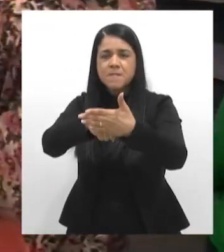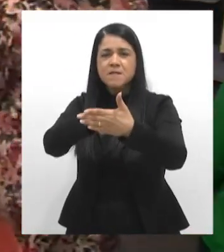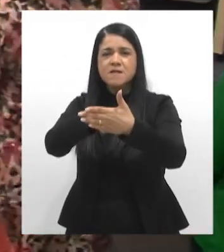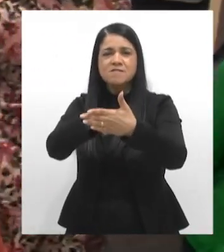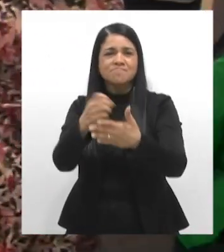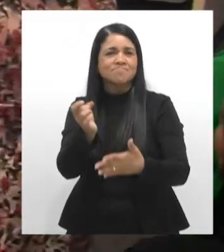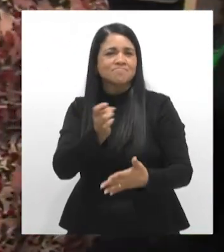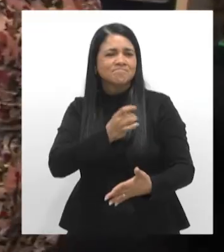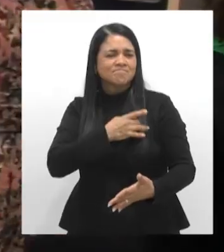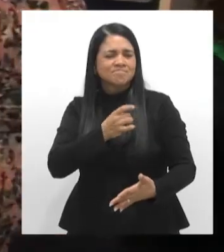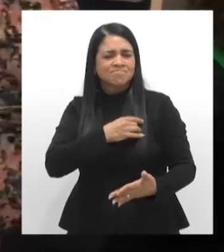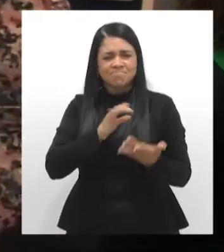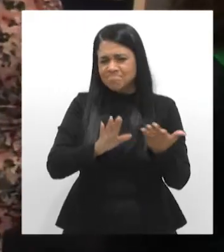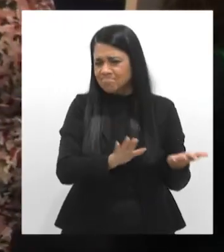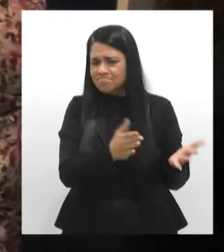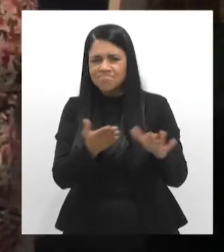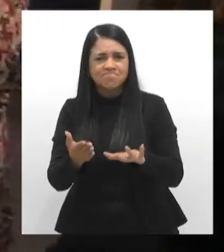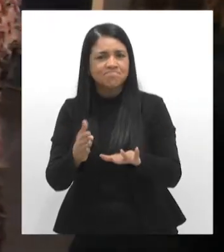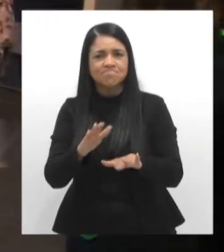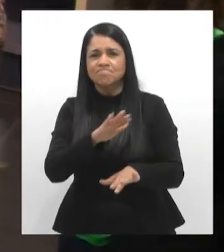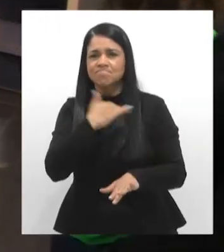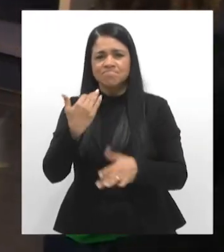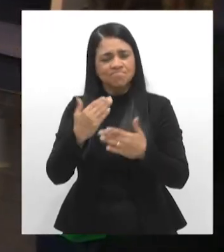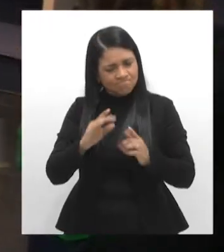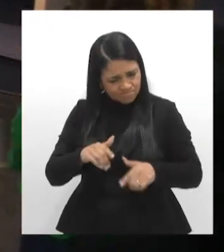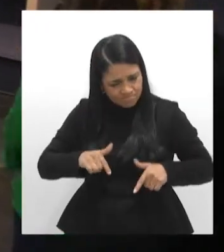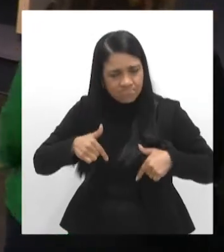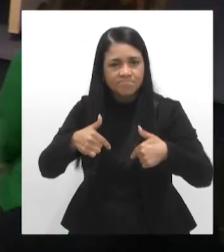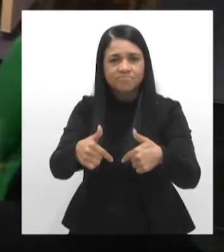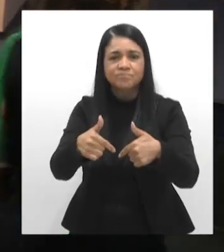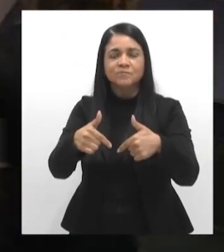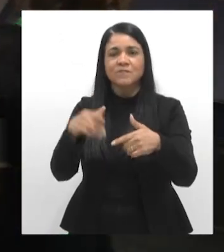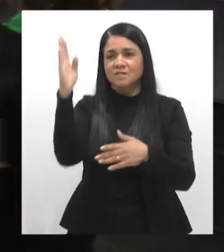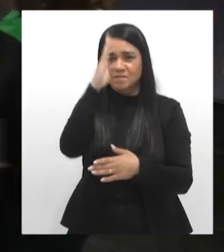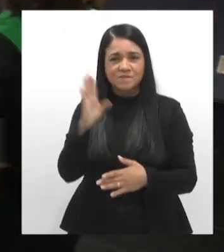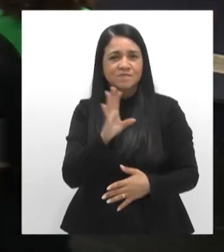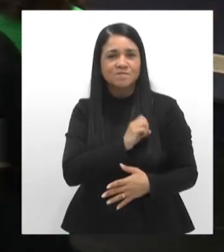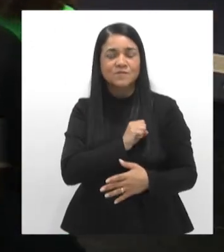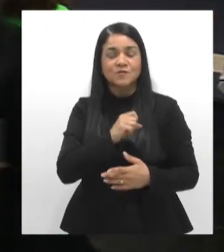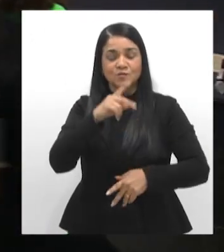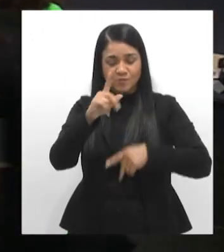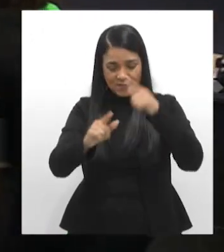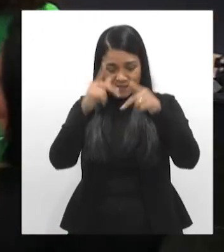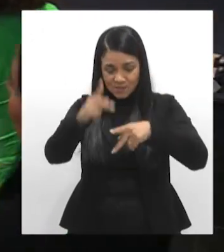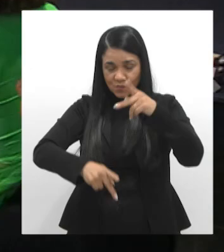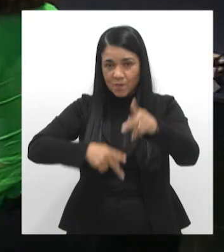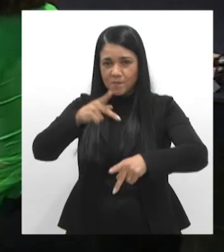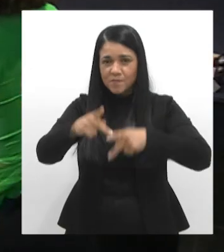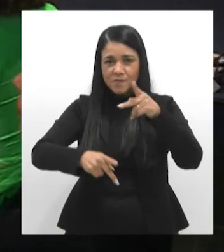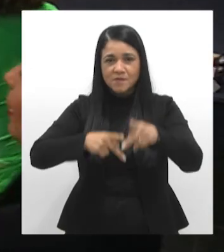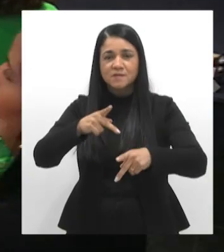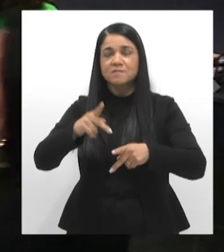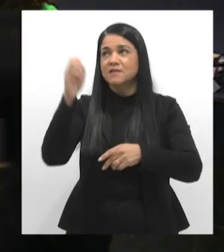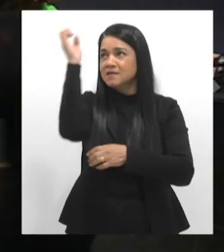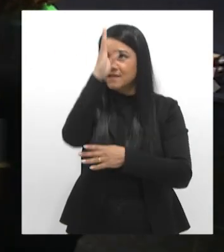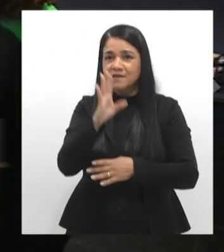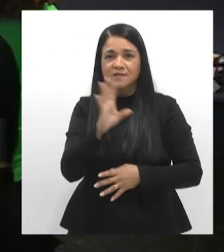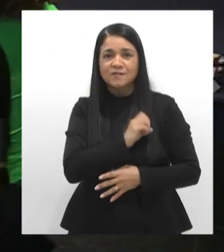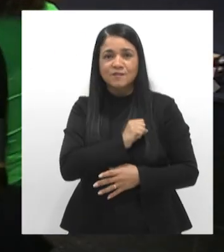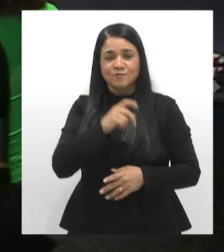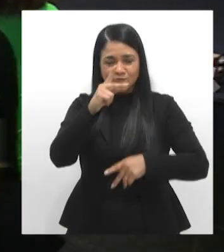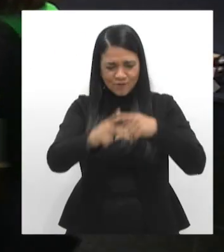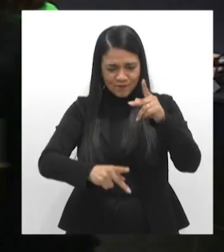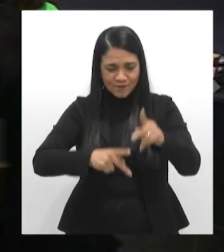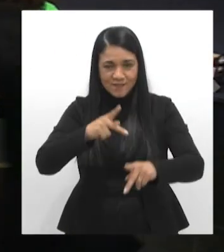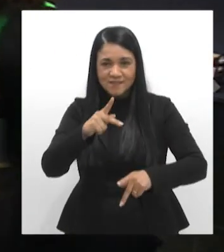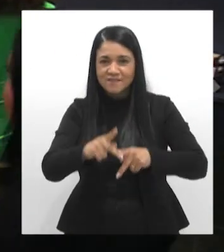te adora, a própria morte terá adorada. Entre outras mil és tu, Brasil, a pátria amada,